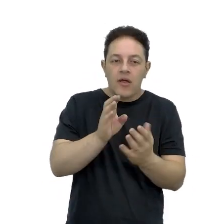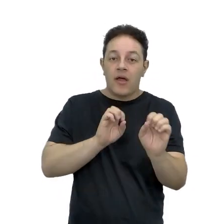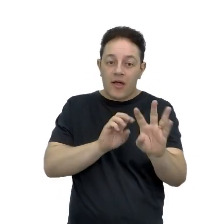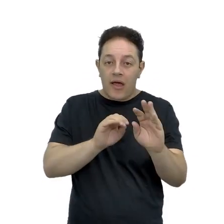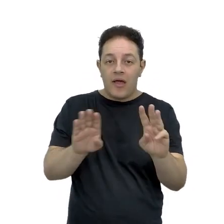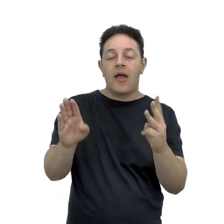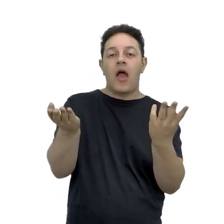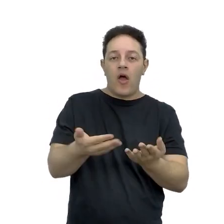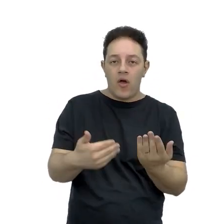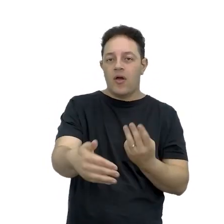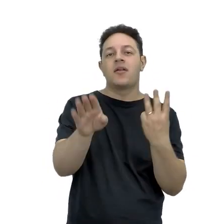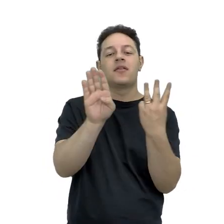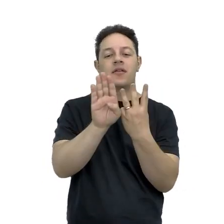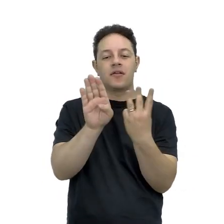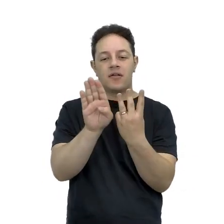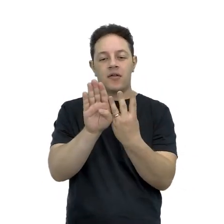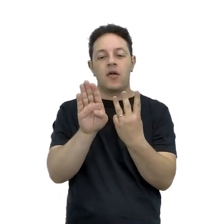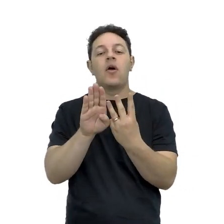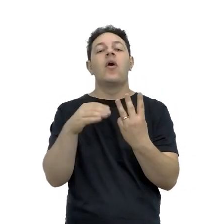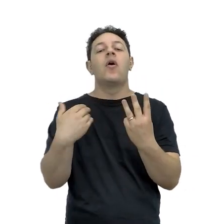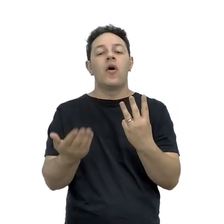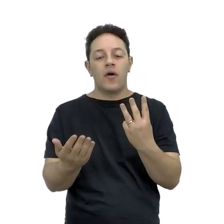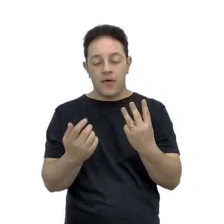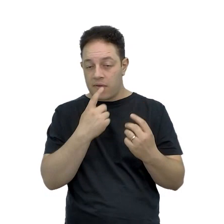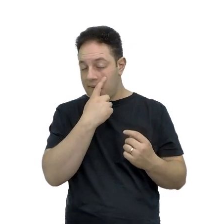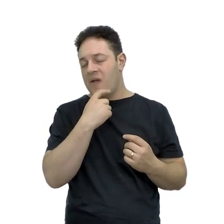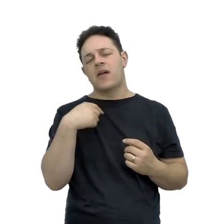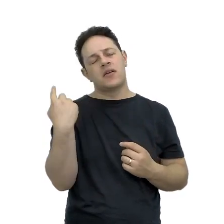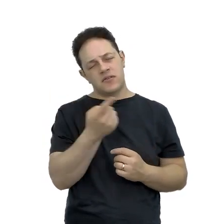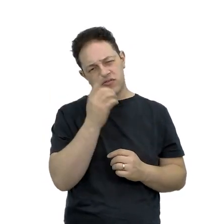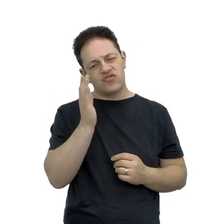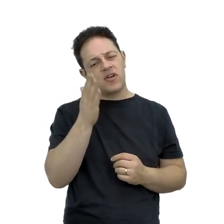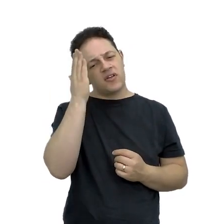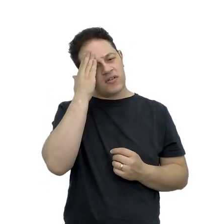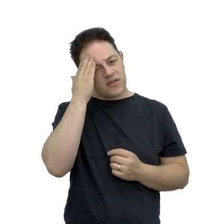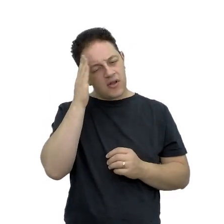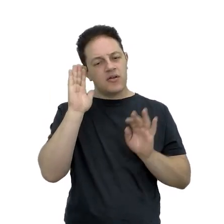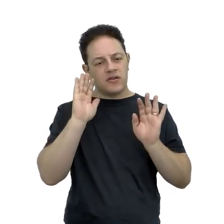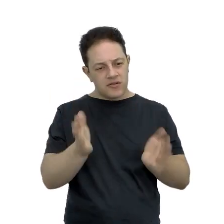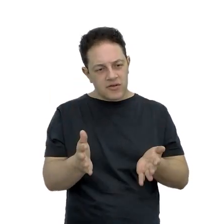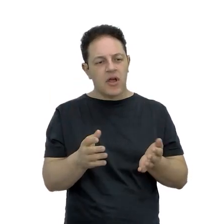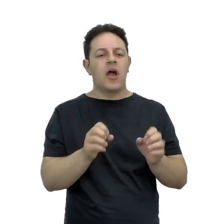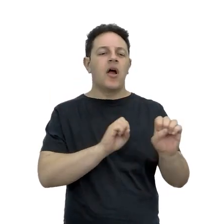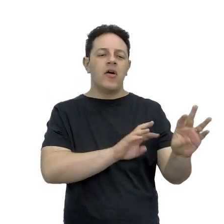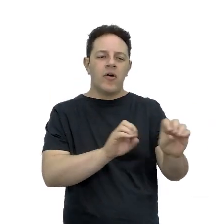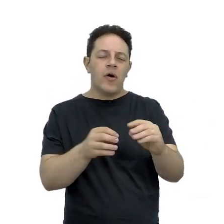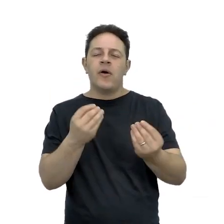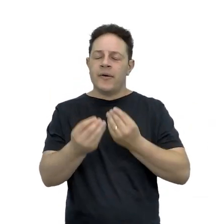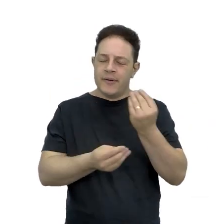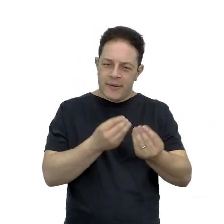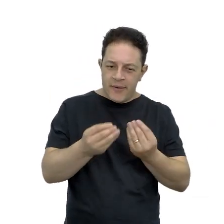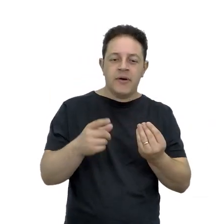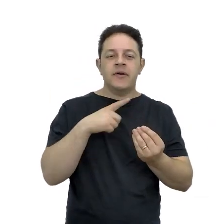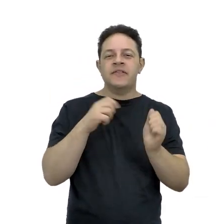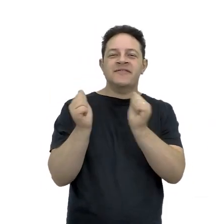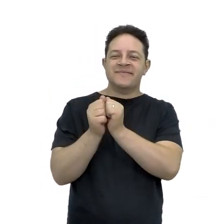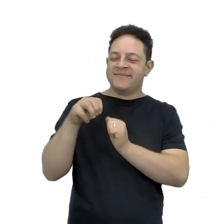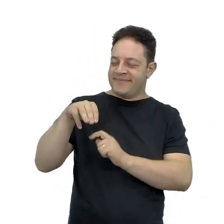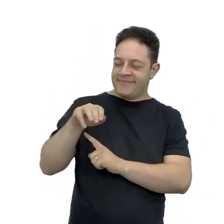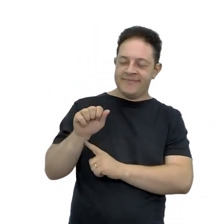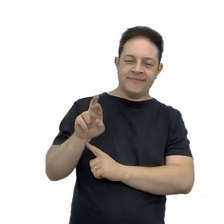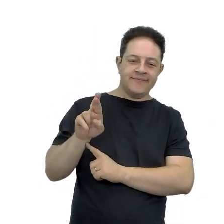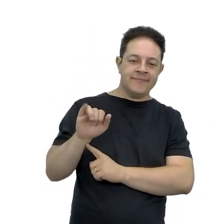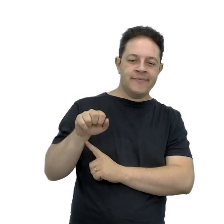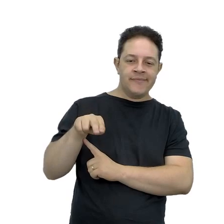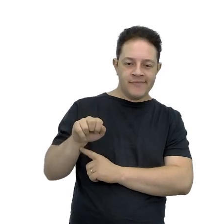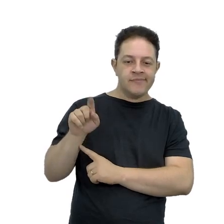terceiro bimestre, eu tenho certeza que você já acompanhou a formação de etapa com a Mariana